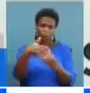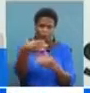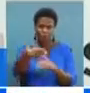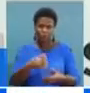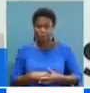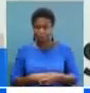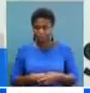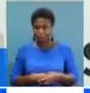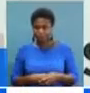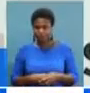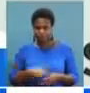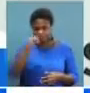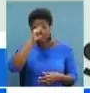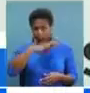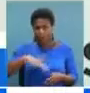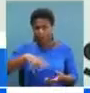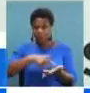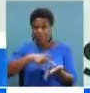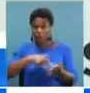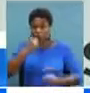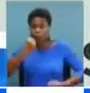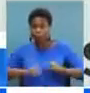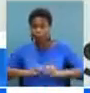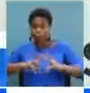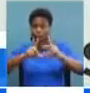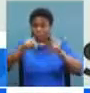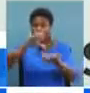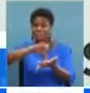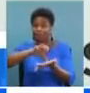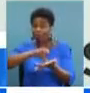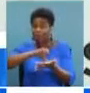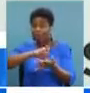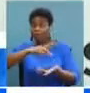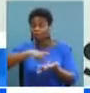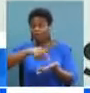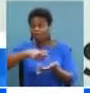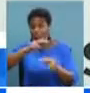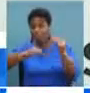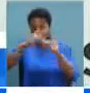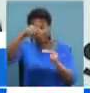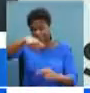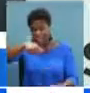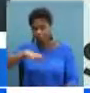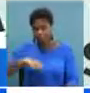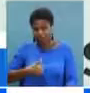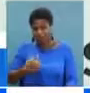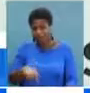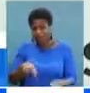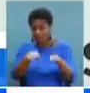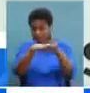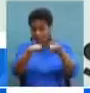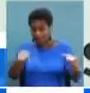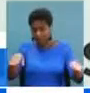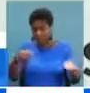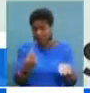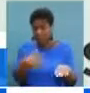O Parque Tecnológico é o motor de todo o desenvolvimento do hub tecnológico que está a ser construído aqui em Cabo Verde. Está na mesa